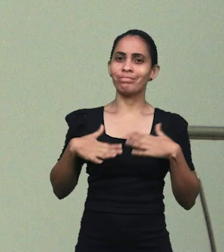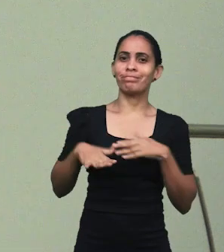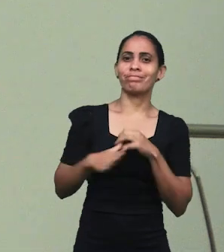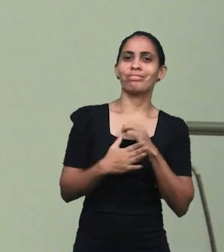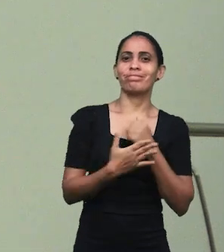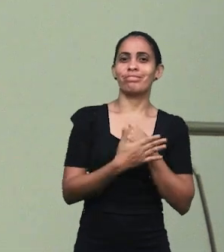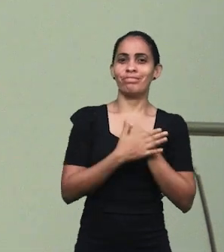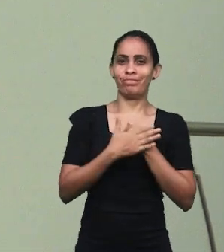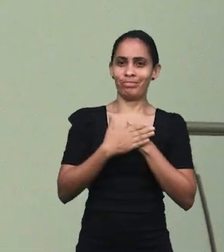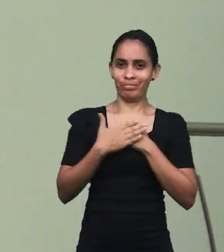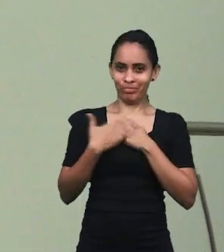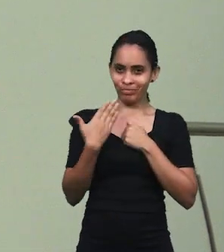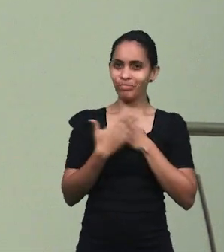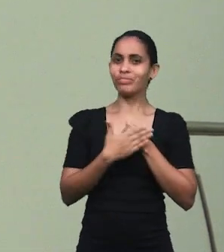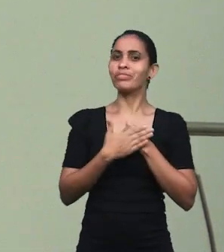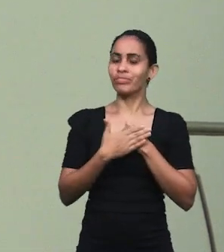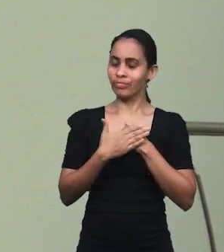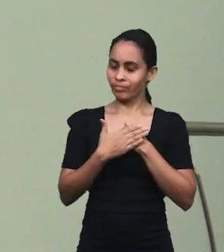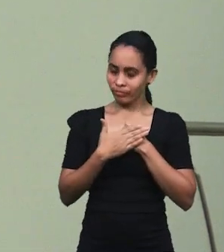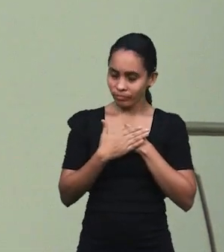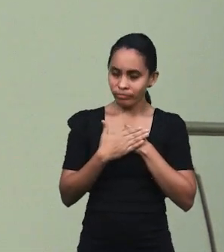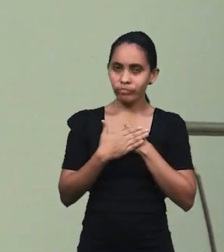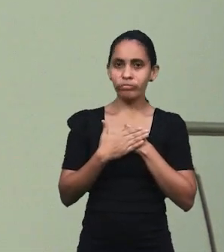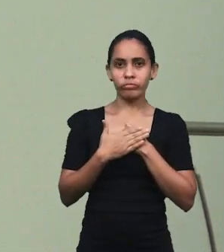lugar de consolo.